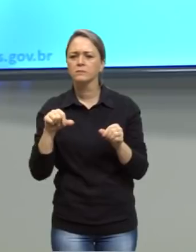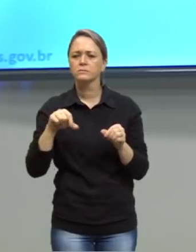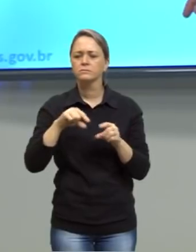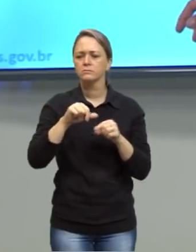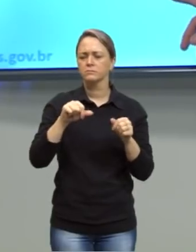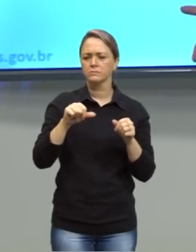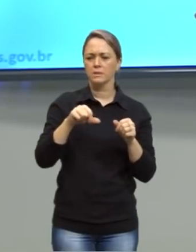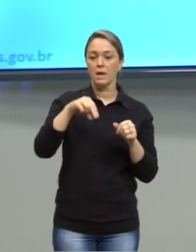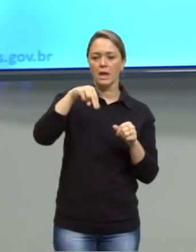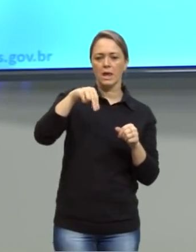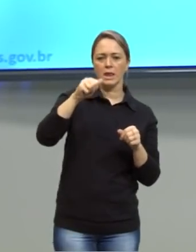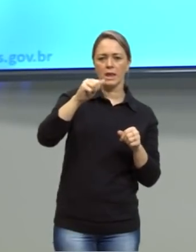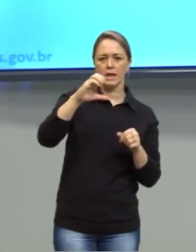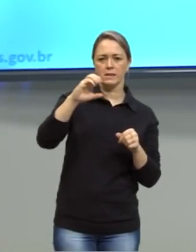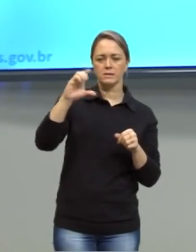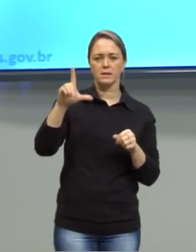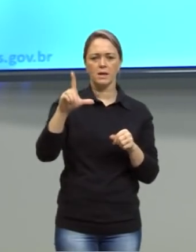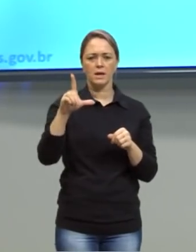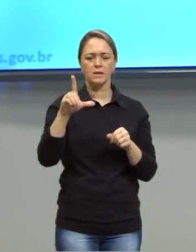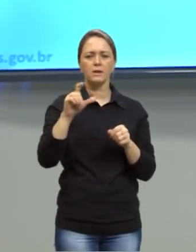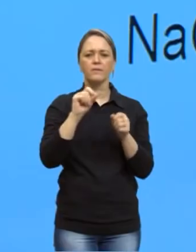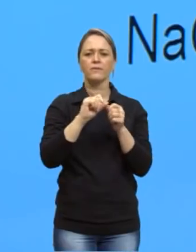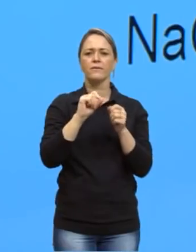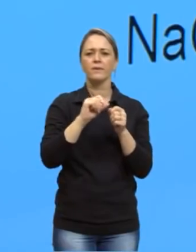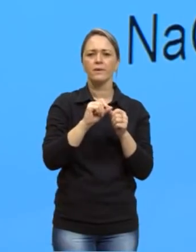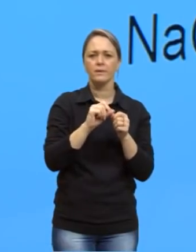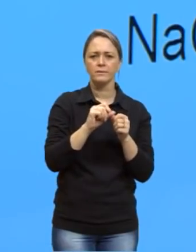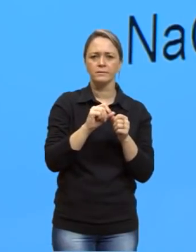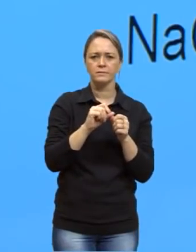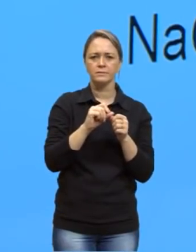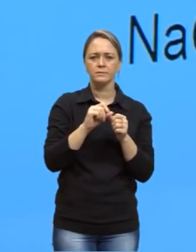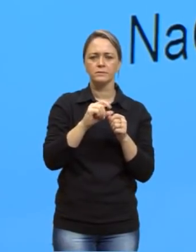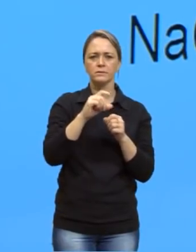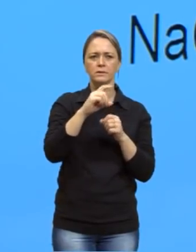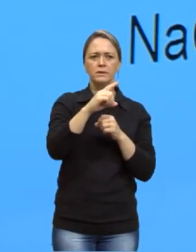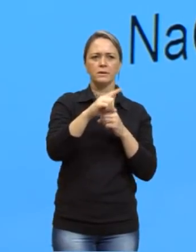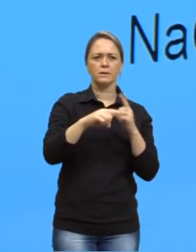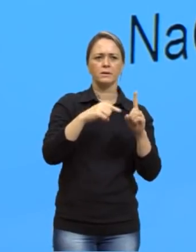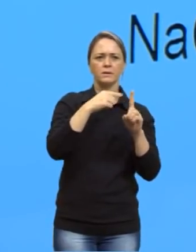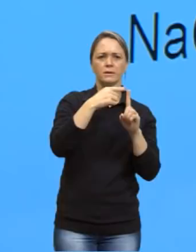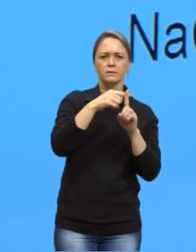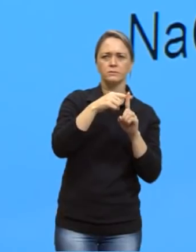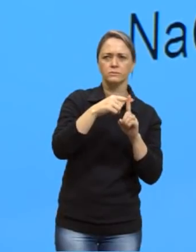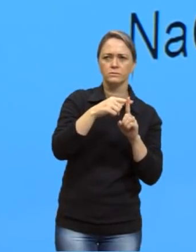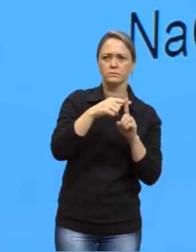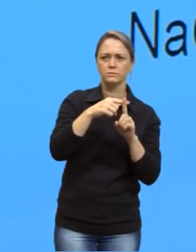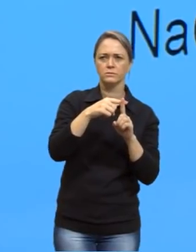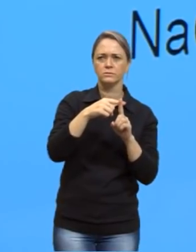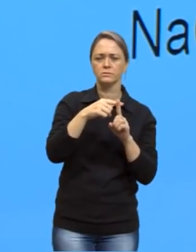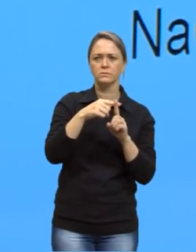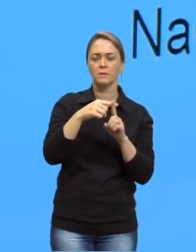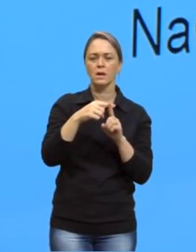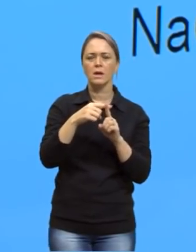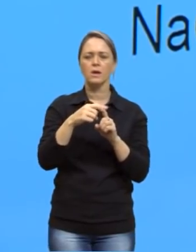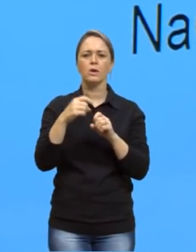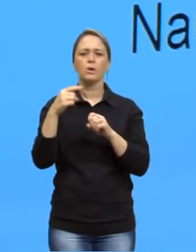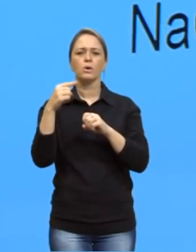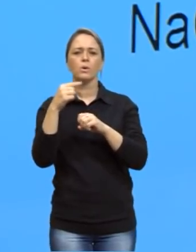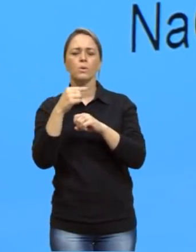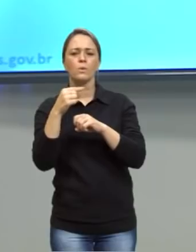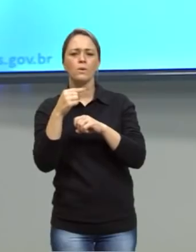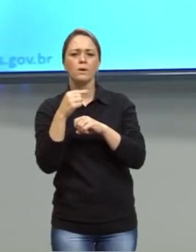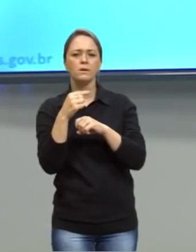formado n a c l que é o sal de cozinha é formado pelo cátion sódio e pelo e o ânion cloreto